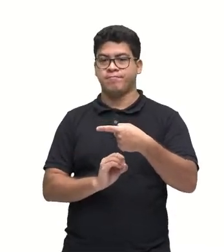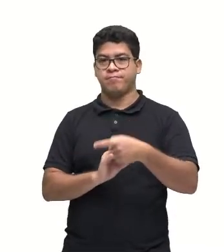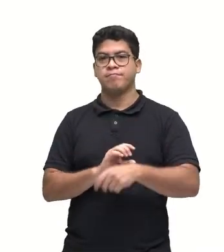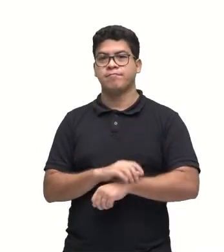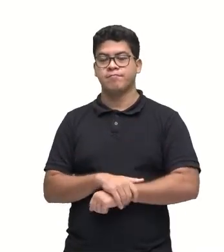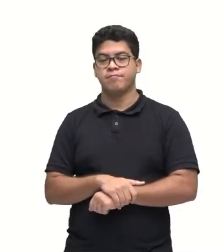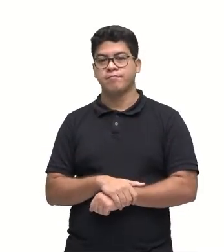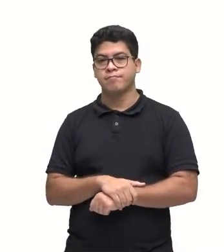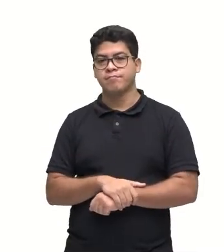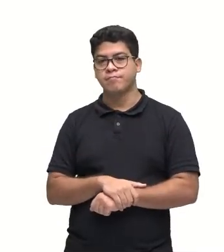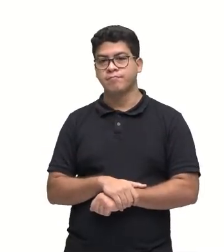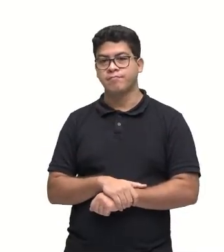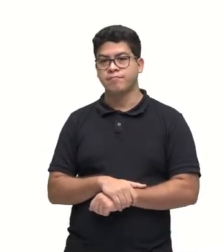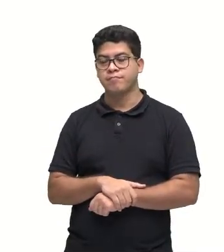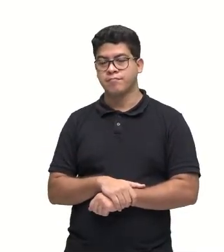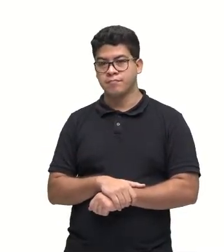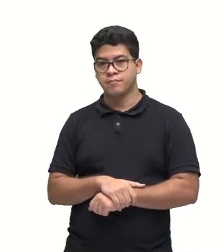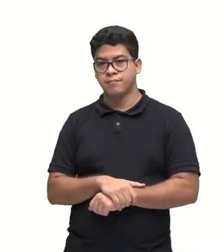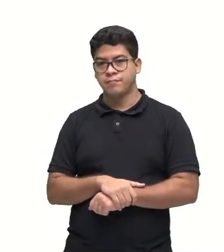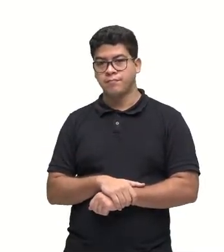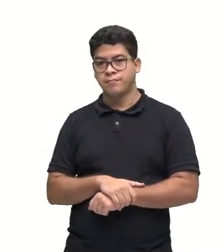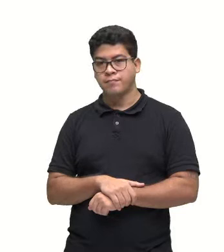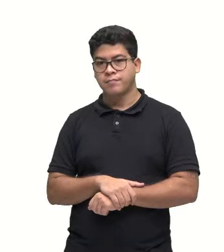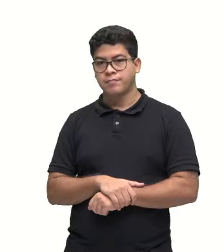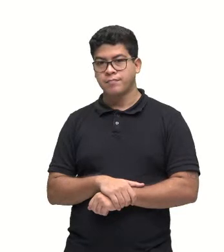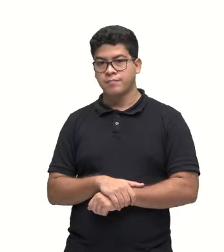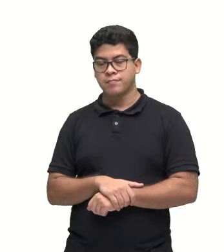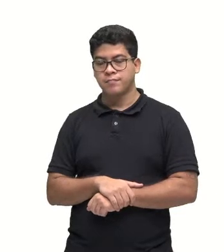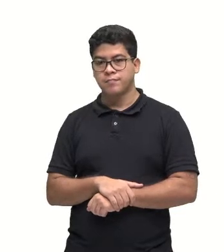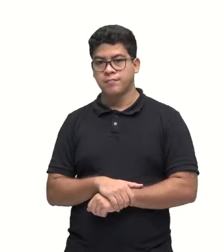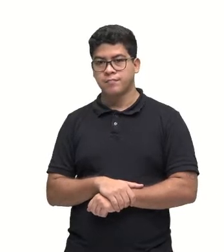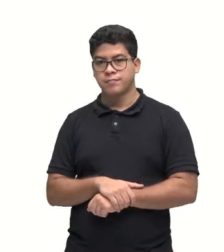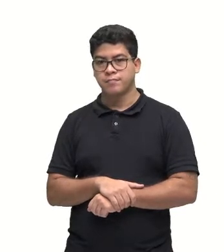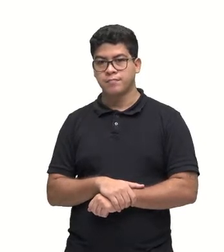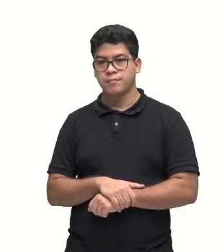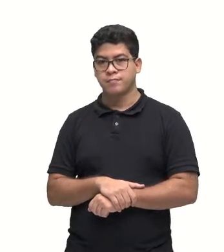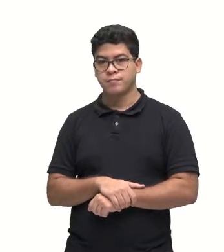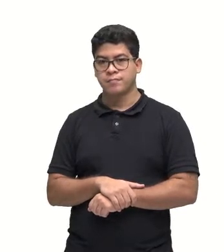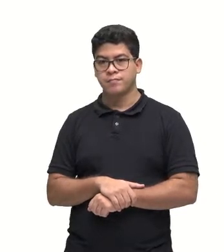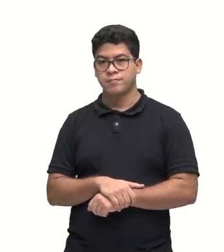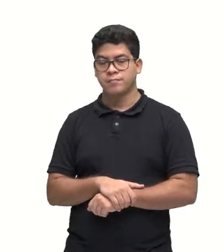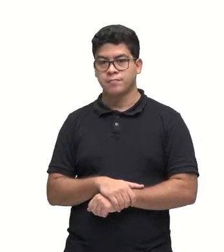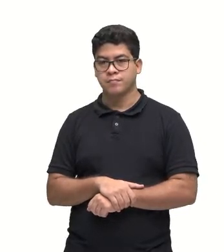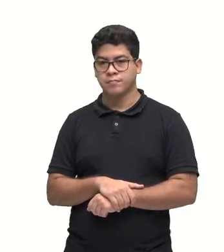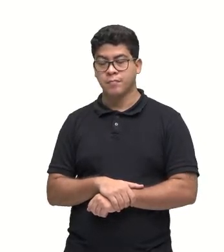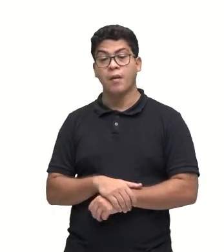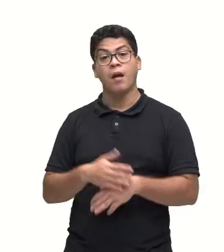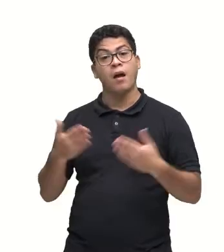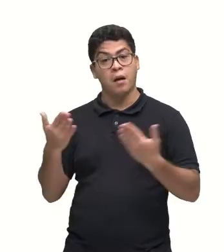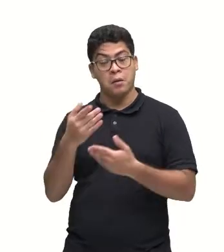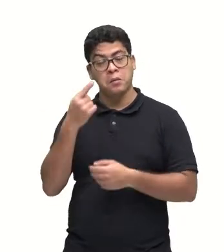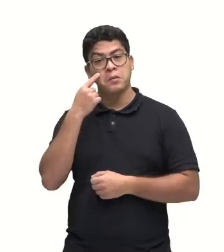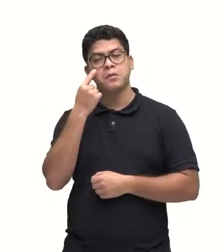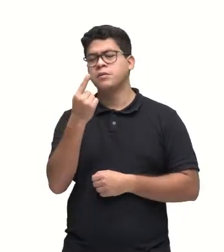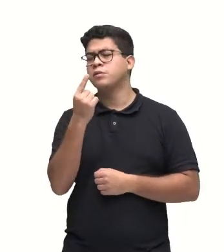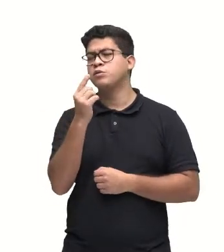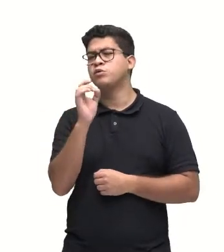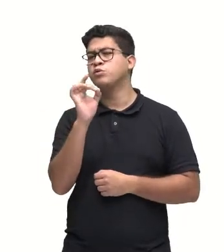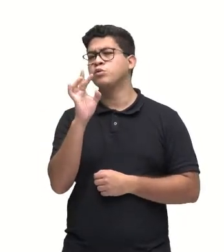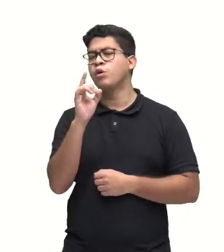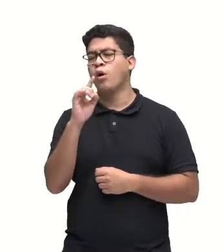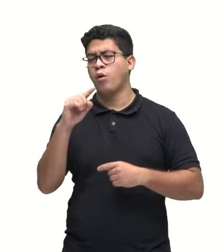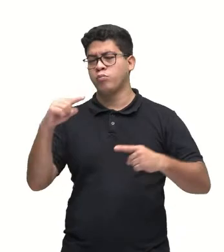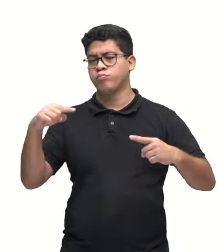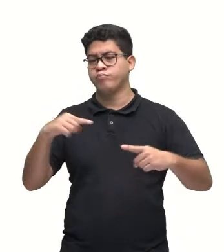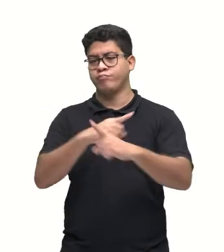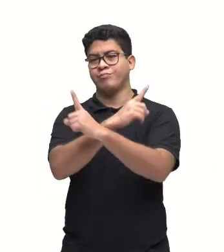ficar correto. Então aqui, ó, vai ser 100 sobre 120. E agora a gente só precisa resolver